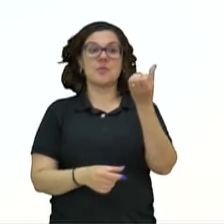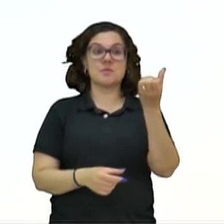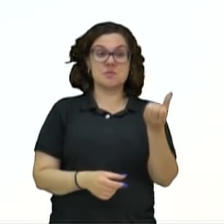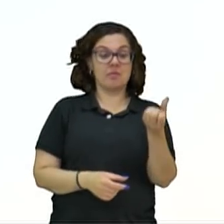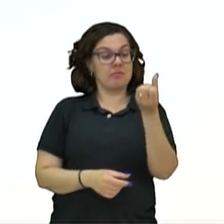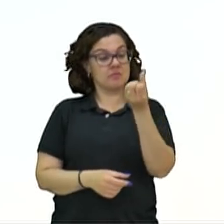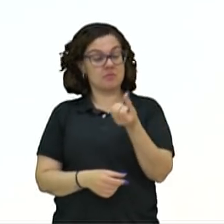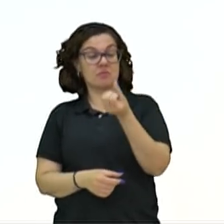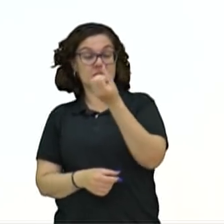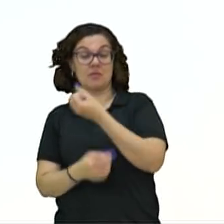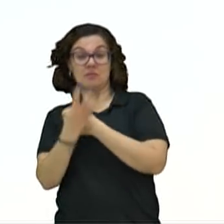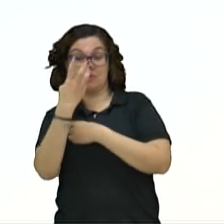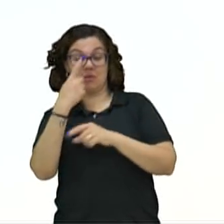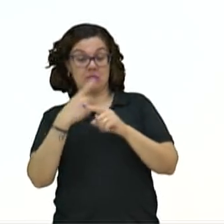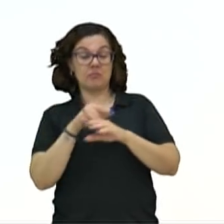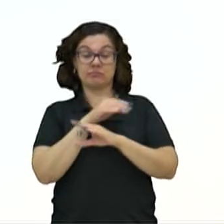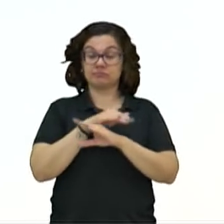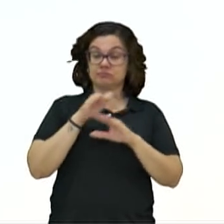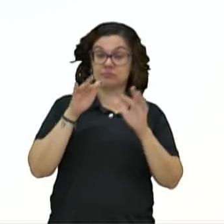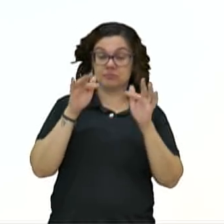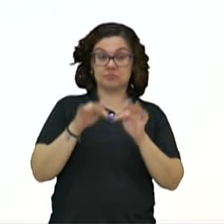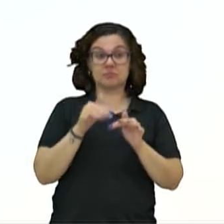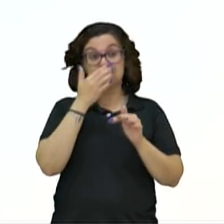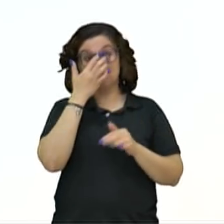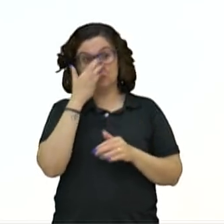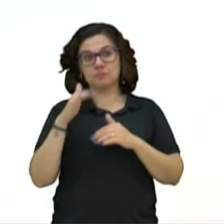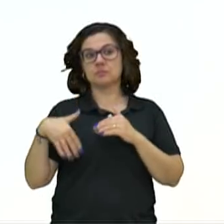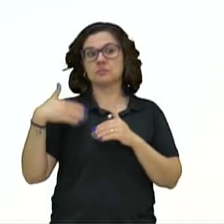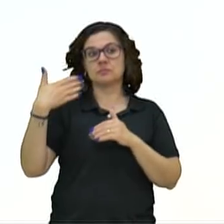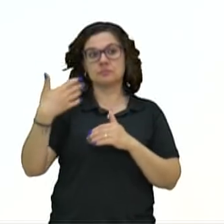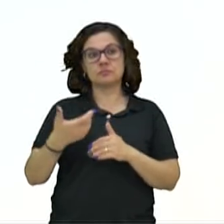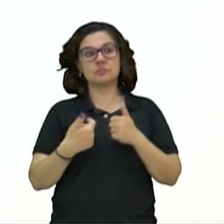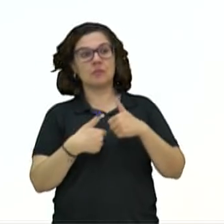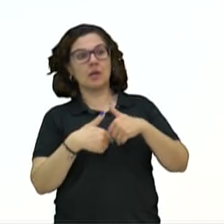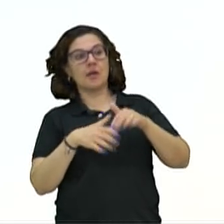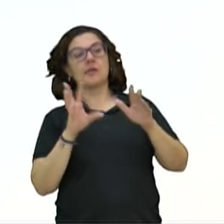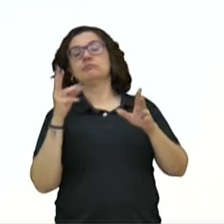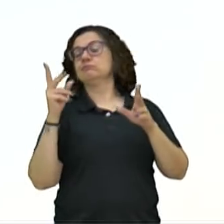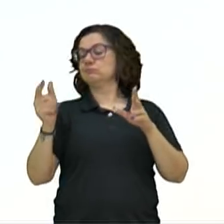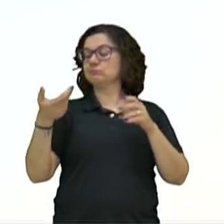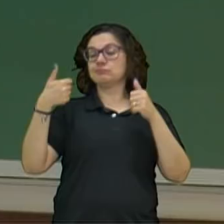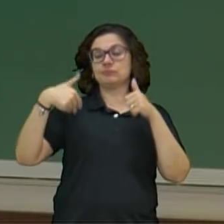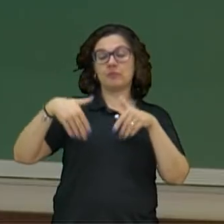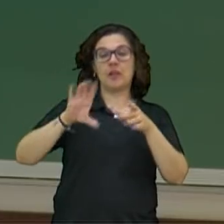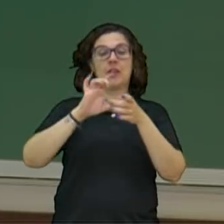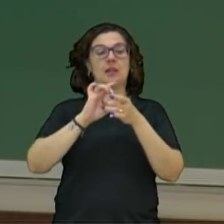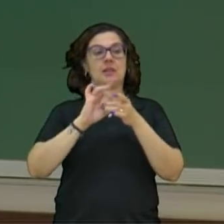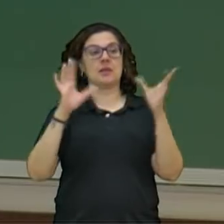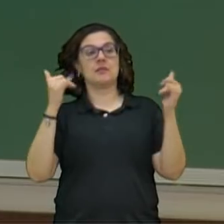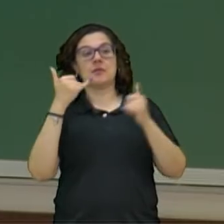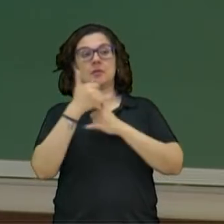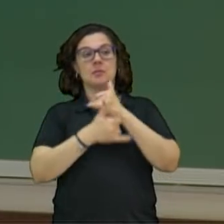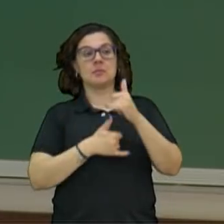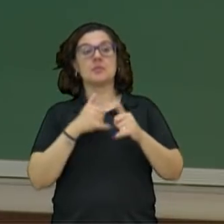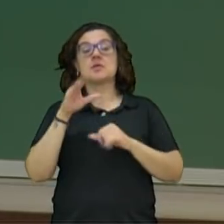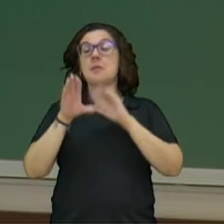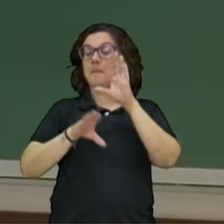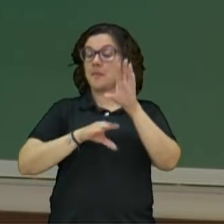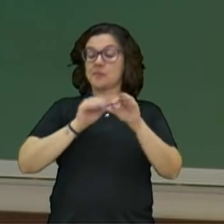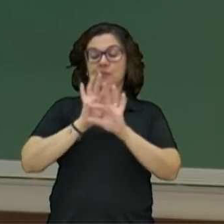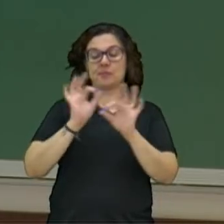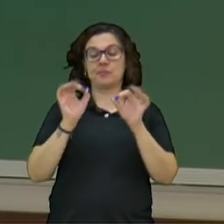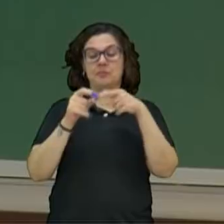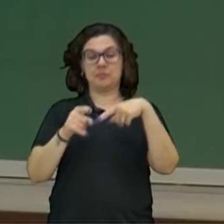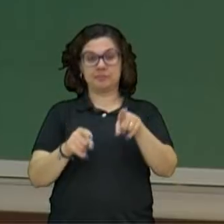em 6, 3 vezes só, né? E como eu disse, depois aquele cavalo fica um tempão livre ali, sem, né, fornecer